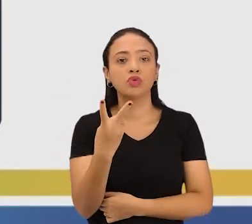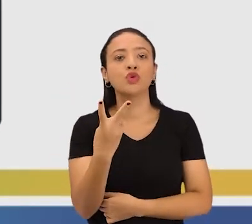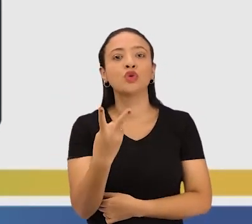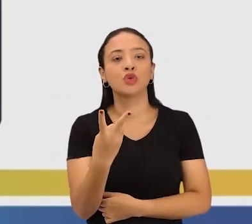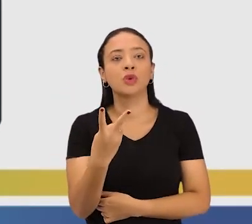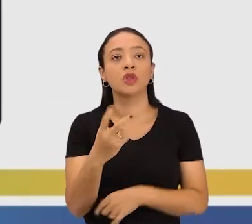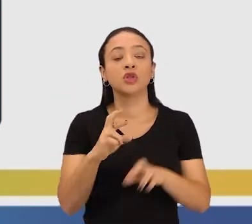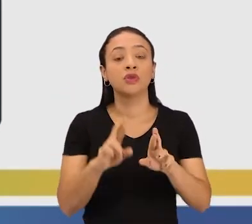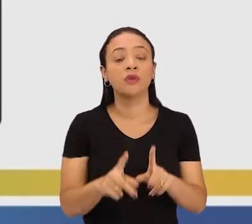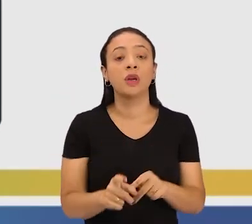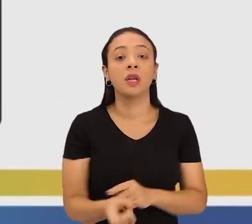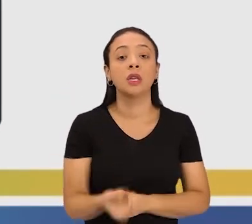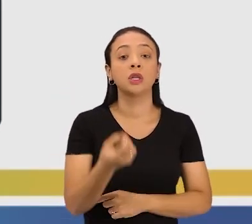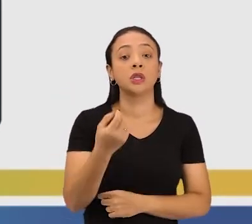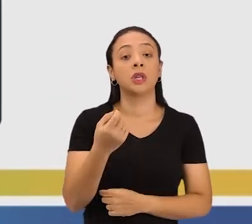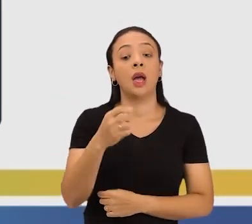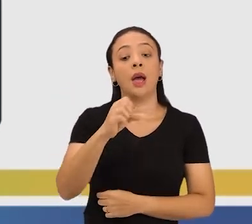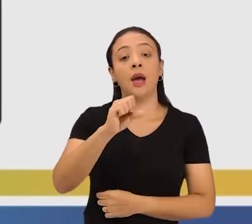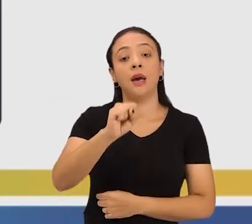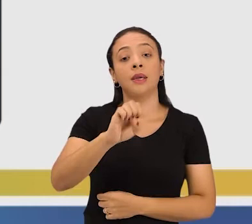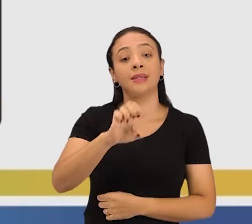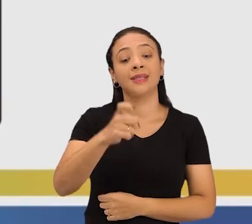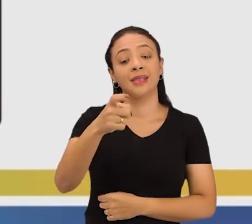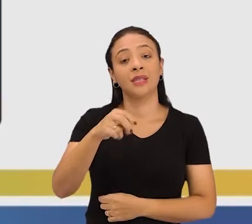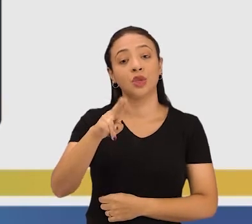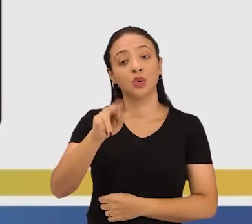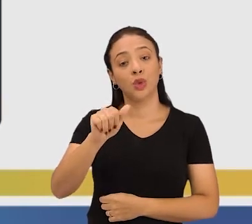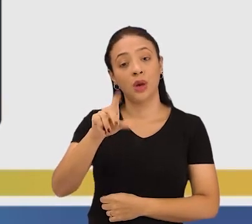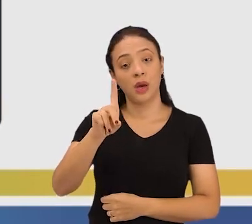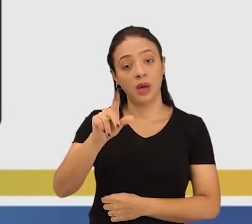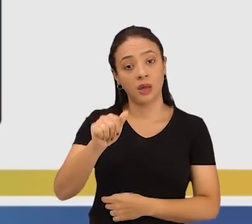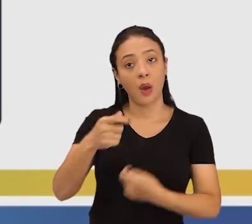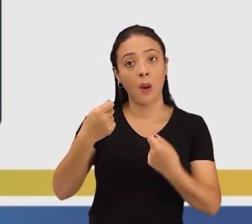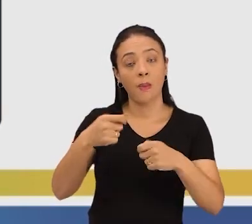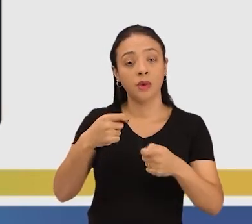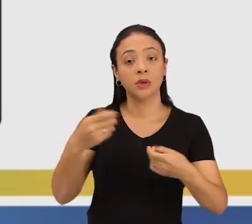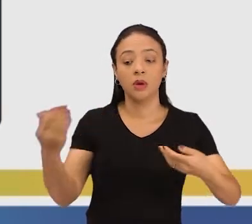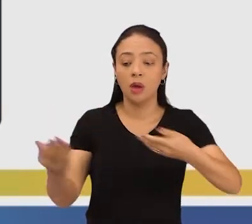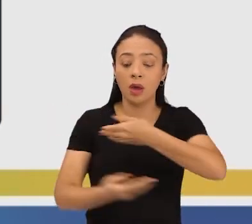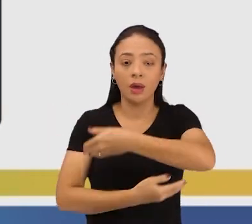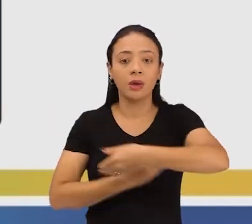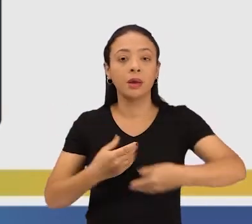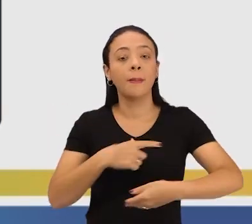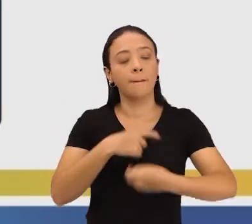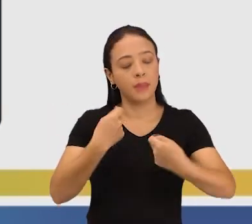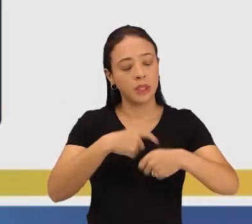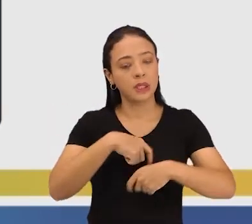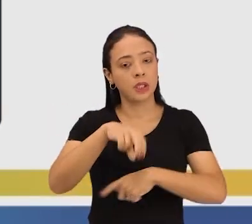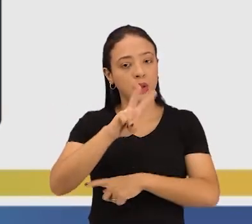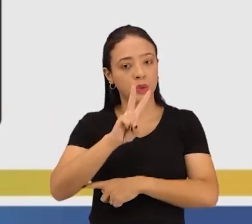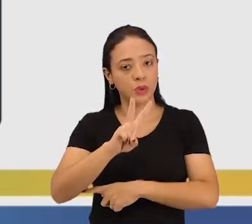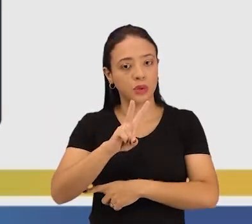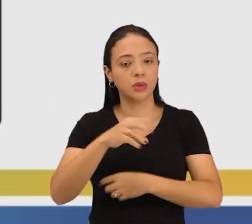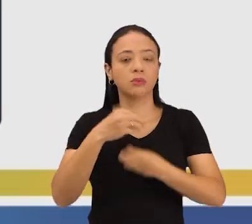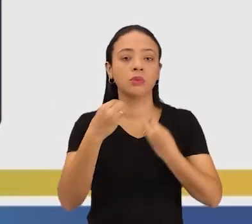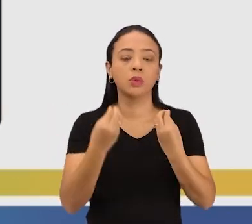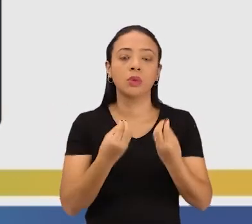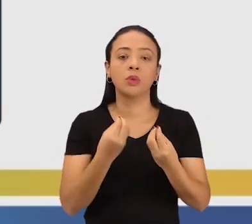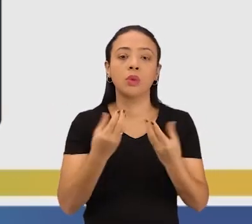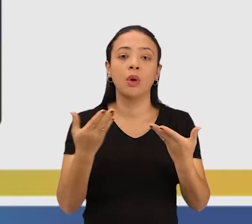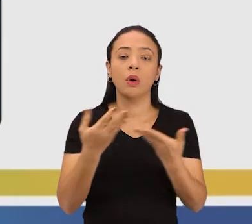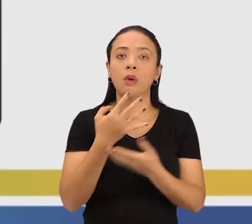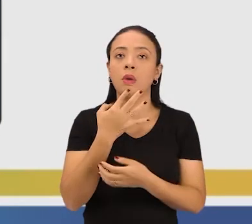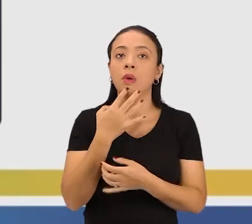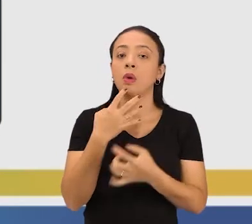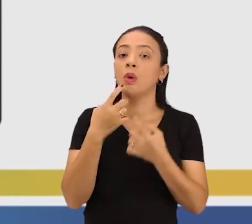Já a assexuada, eu preciso de 2 porque eu preciso que aconteça a troca de gametas. E aí vamos ver quais são os tipos,